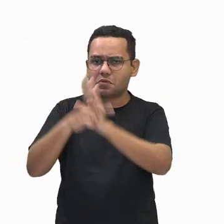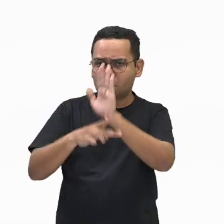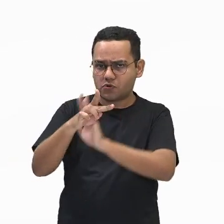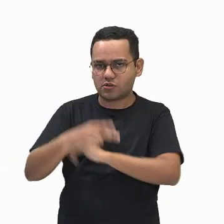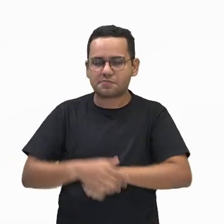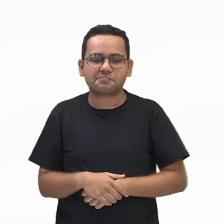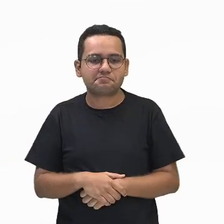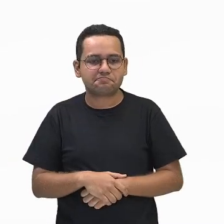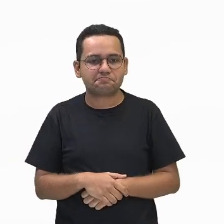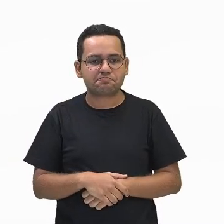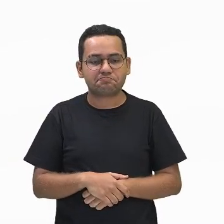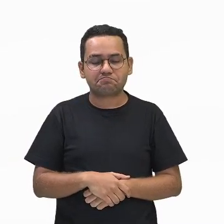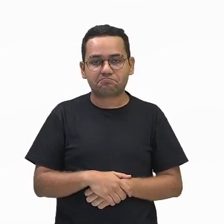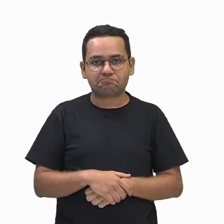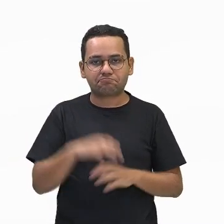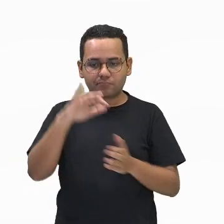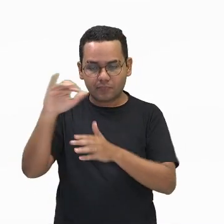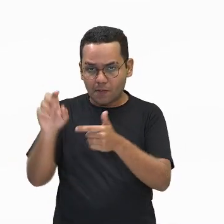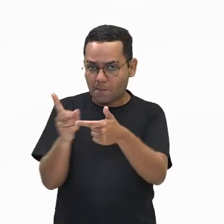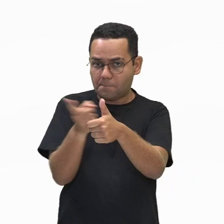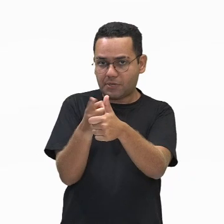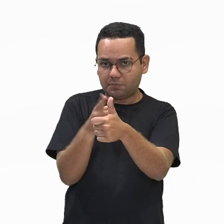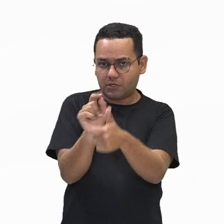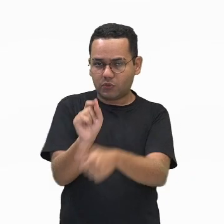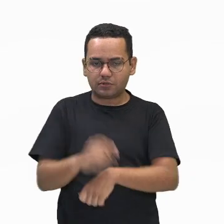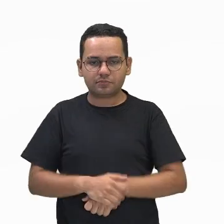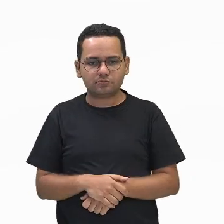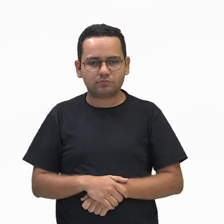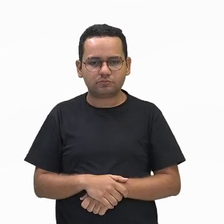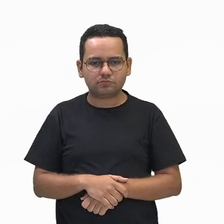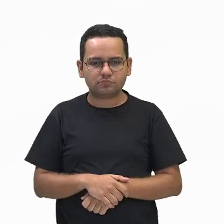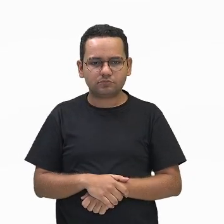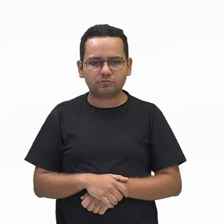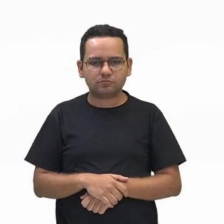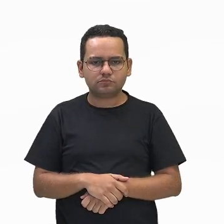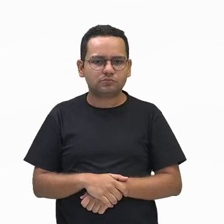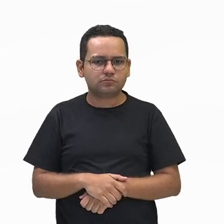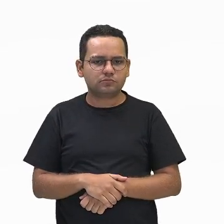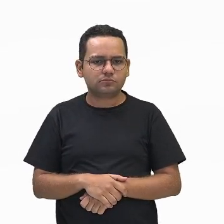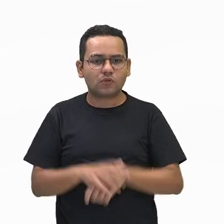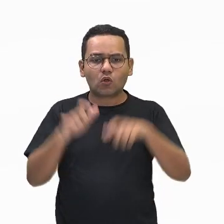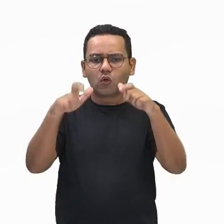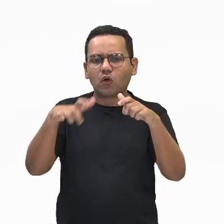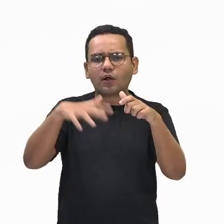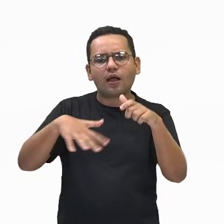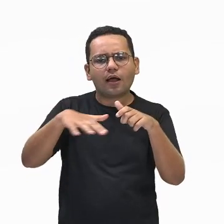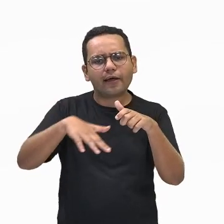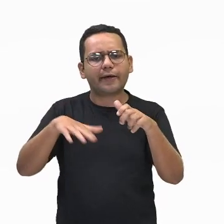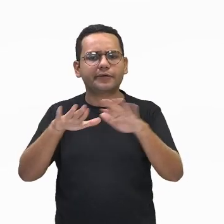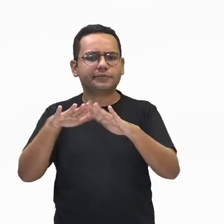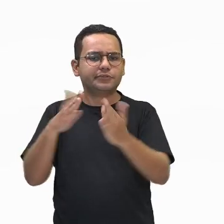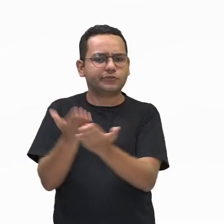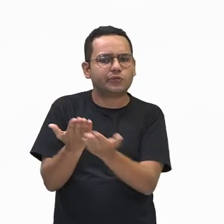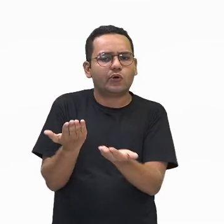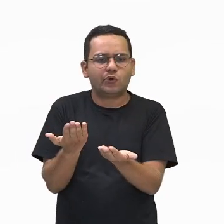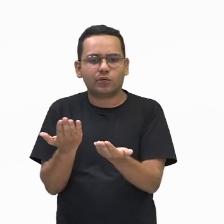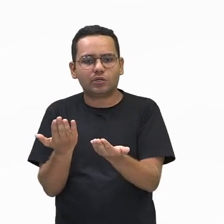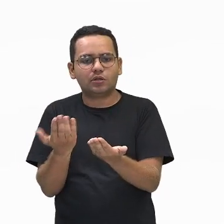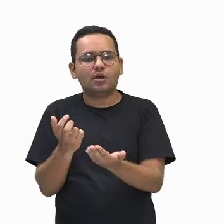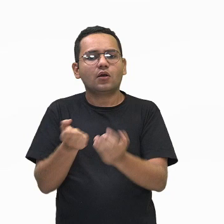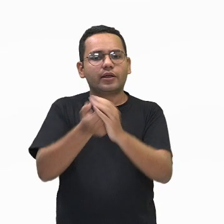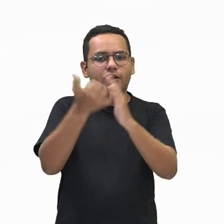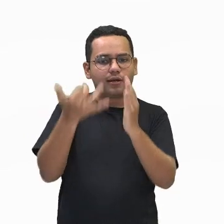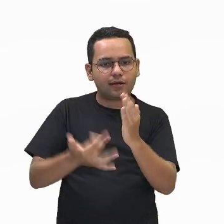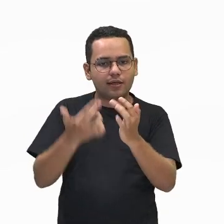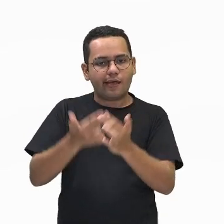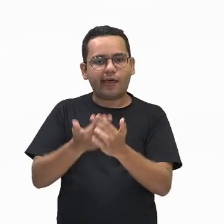etapas. O subtema 1. Onde estou inserido no meu bairro, na minha escola? Quais são as características étnicas